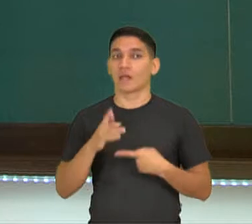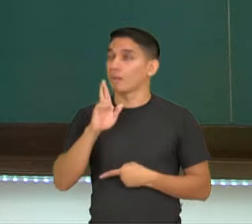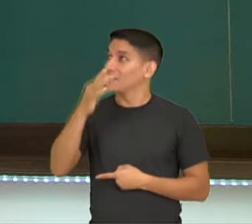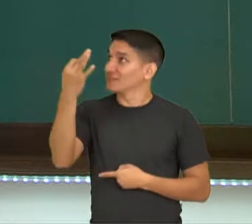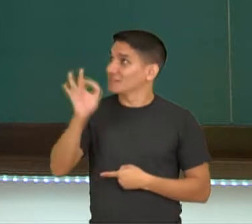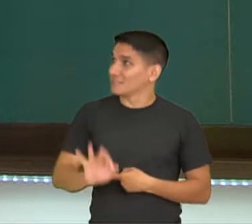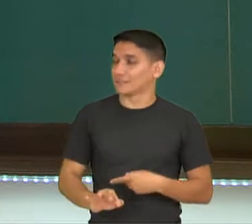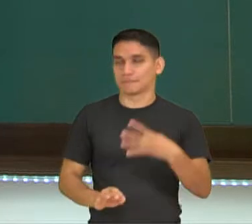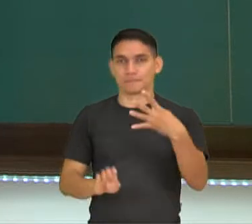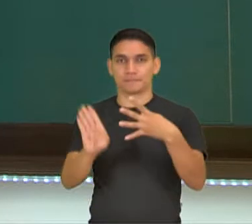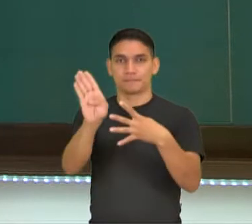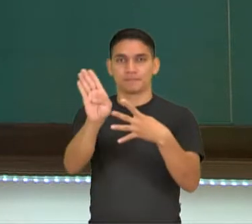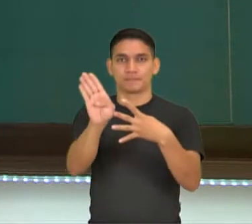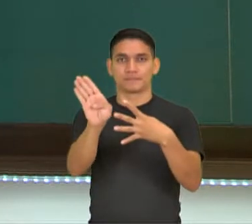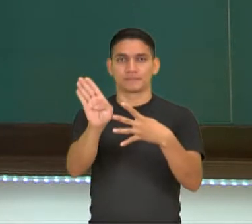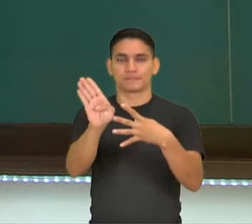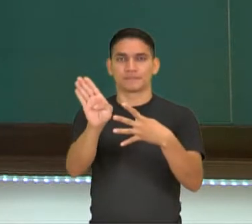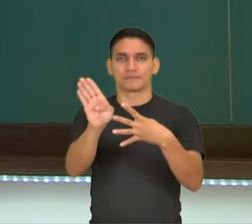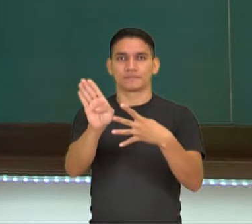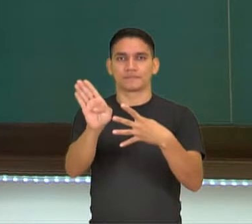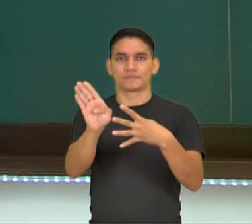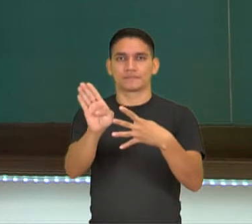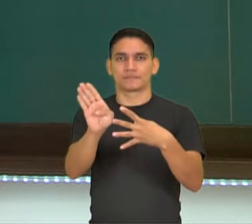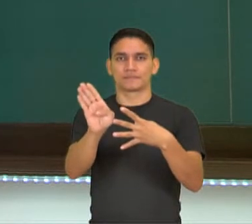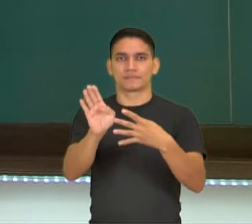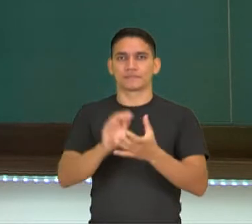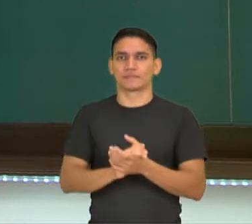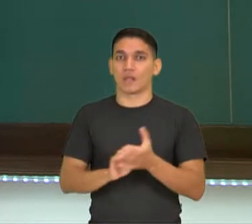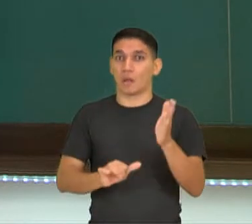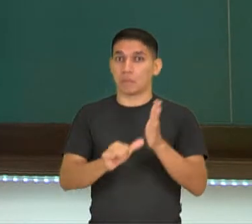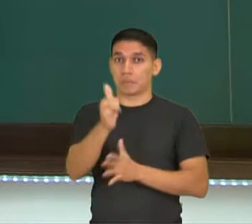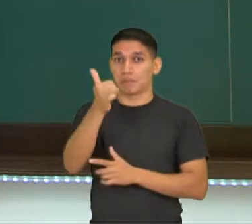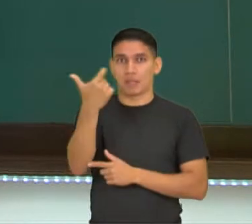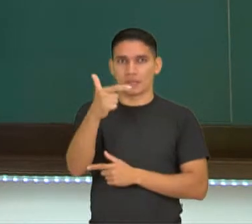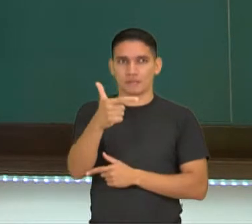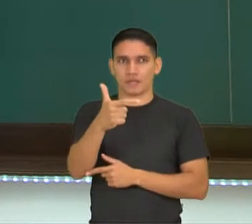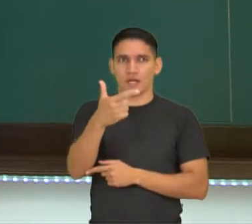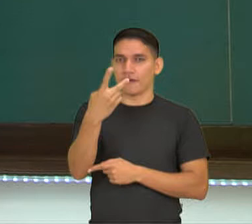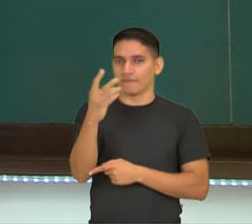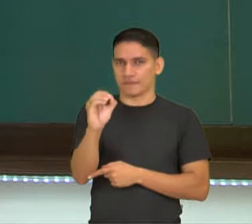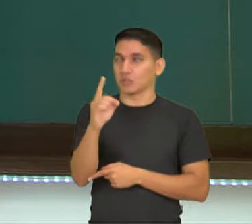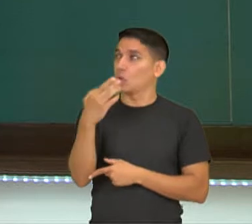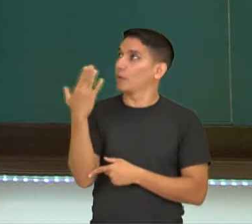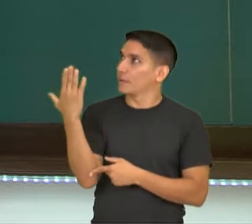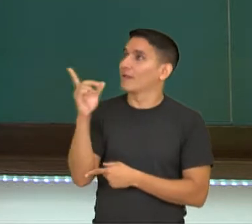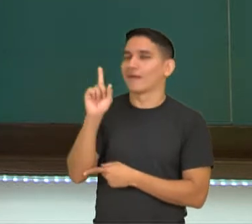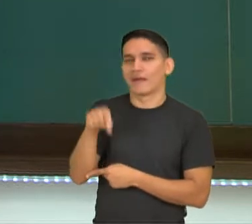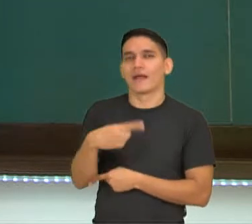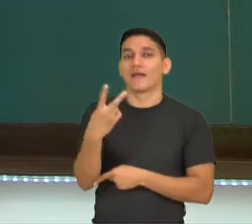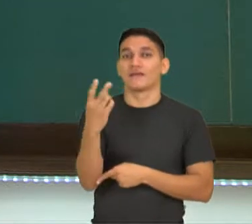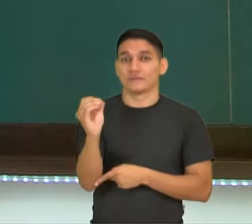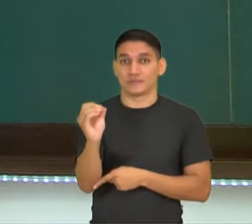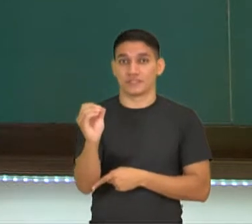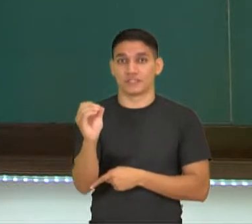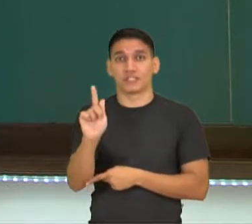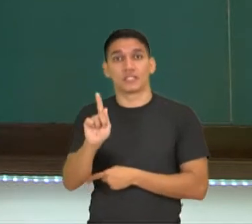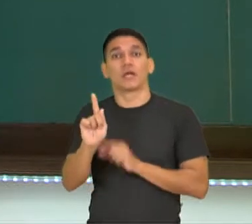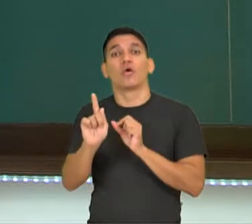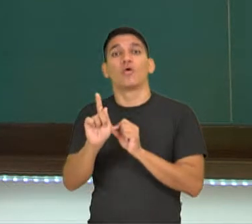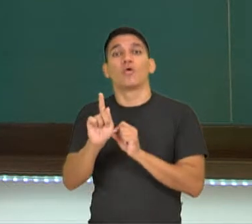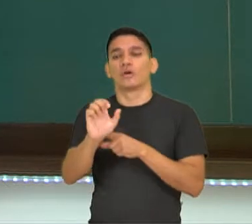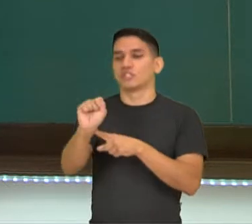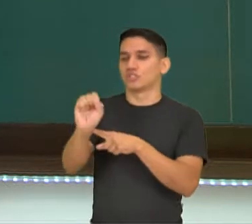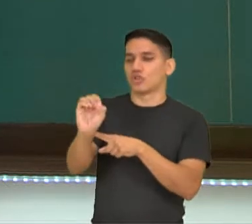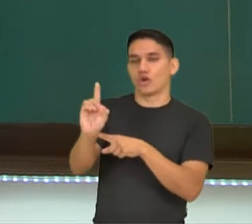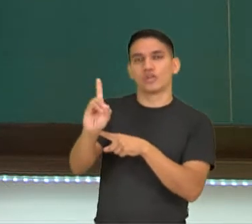resposta correta, letra B. No primeiro slide não tinha 20, né? 20 gramas de sódio que